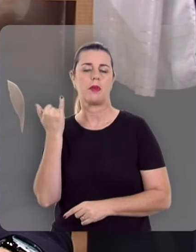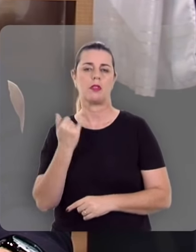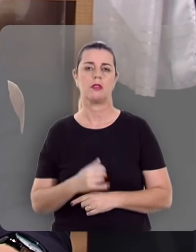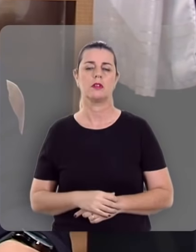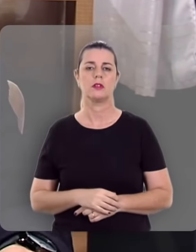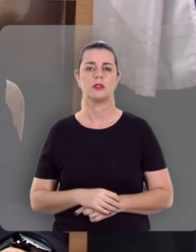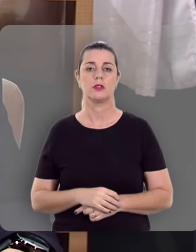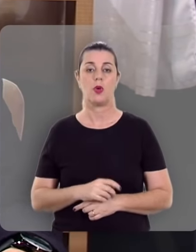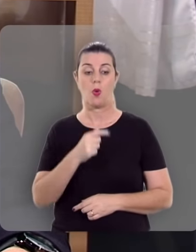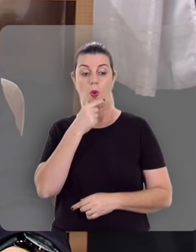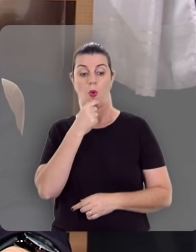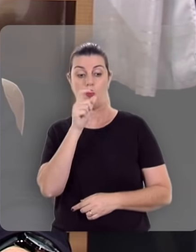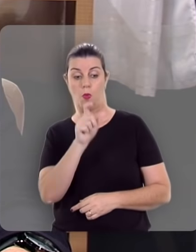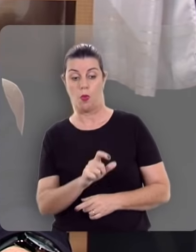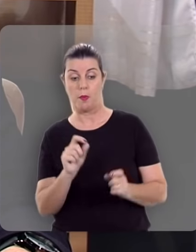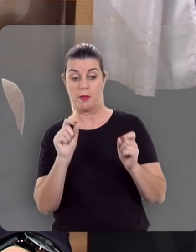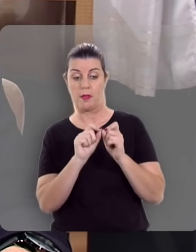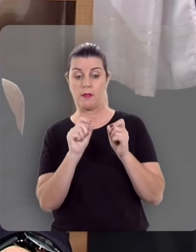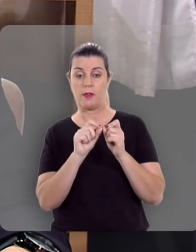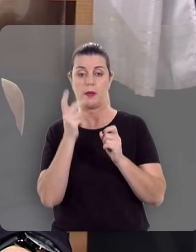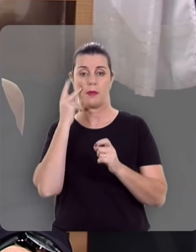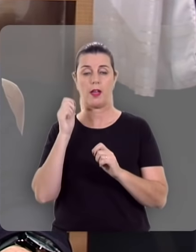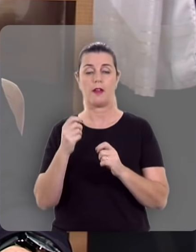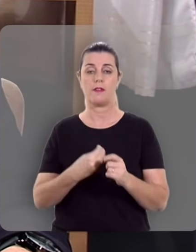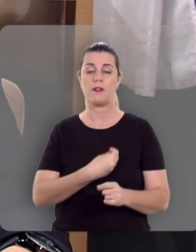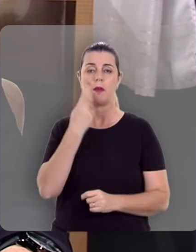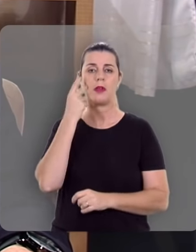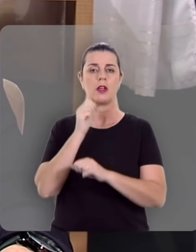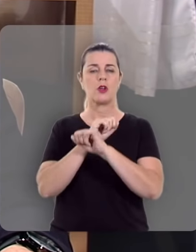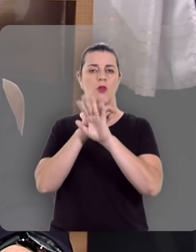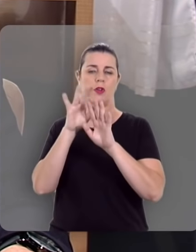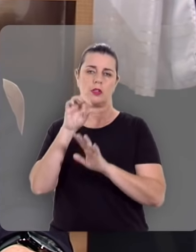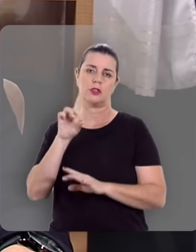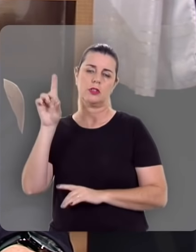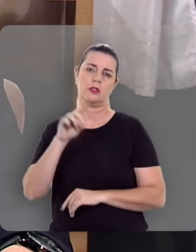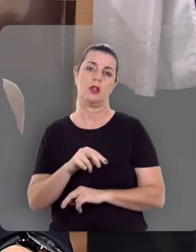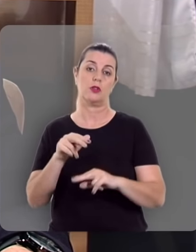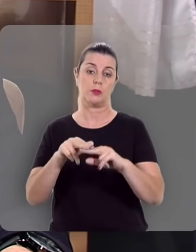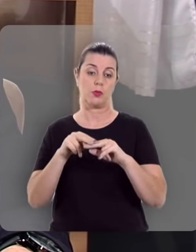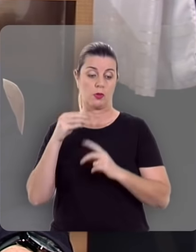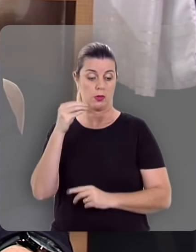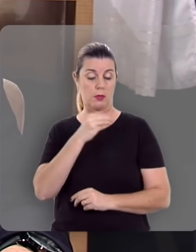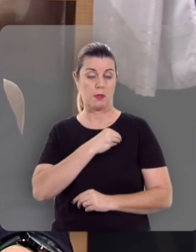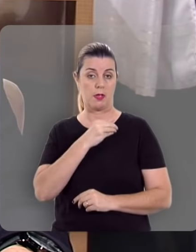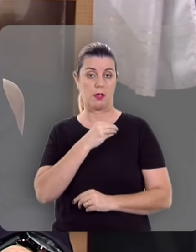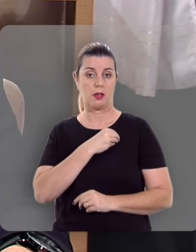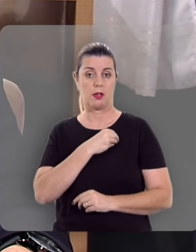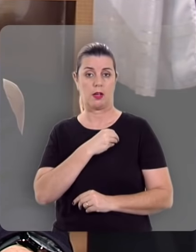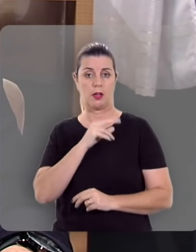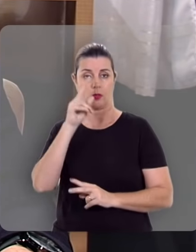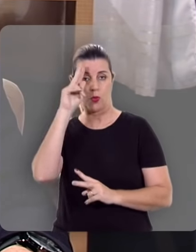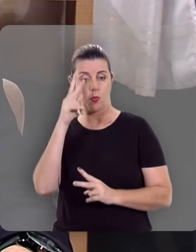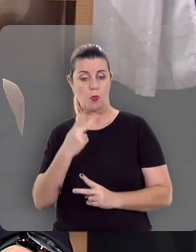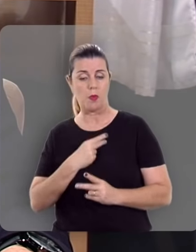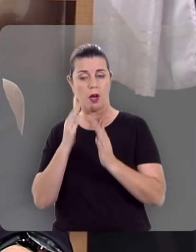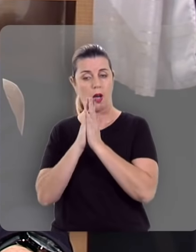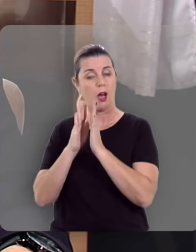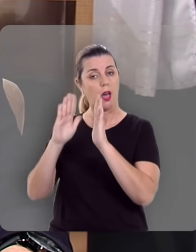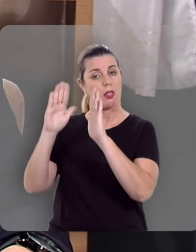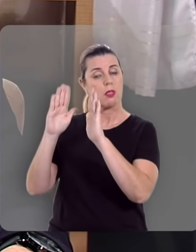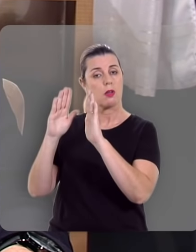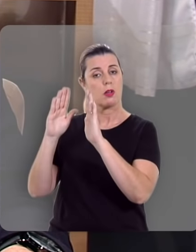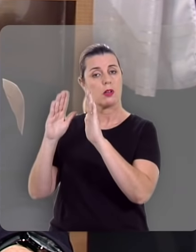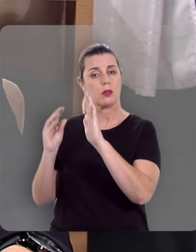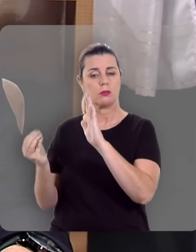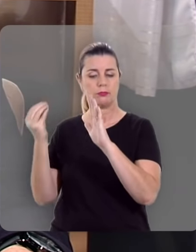importante, porque o homem foi criado para viver para a glória de Deus. E por causa do pecado, o ser humano que é adorador